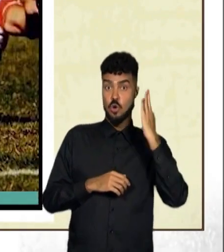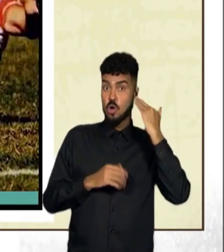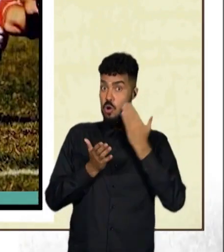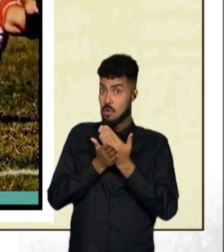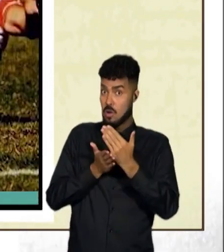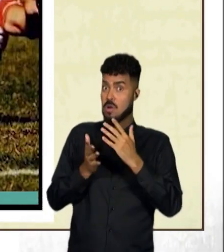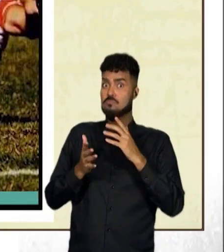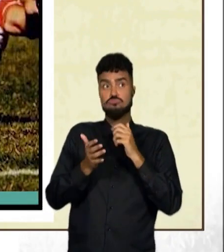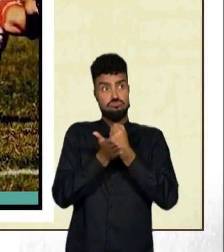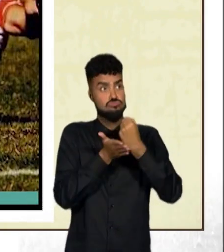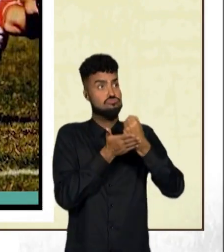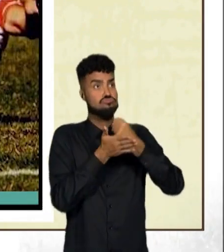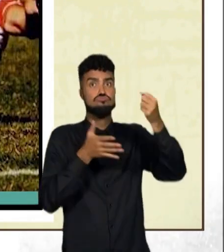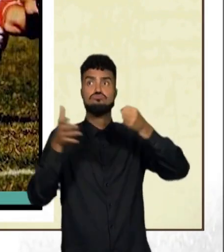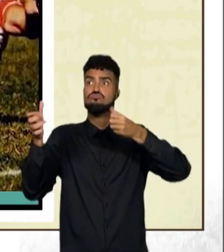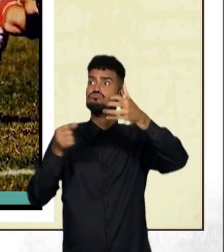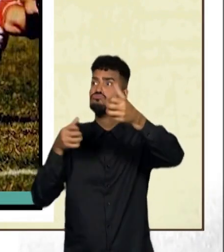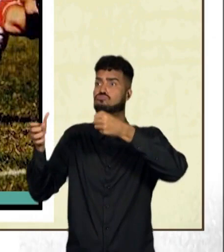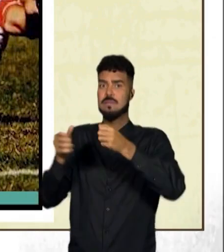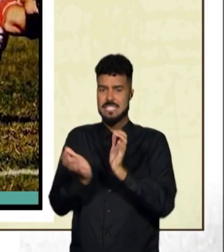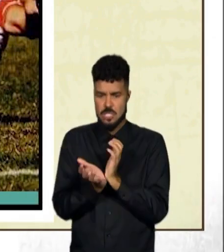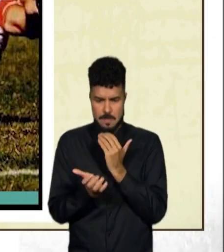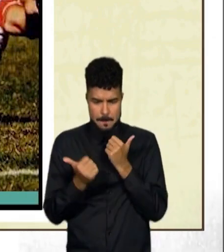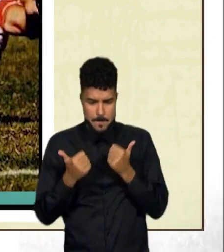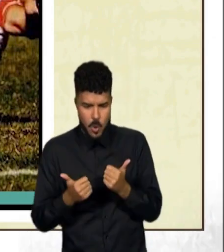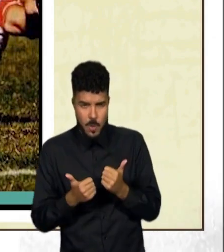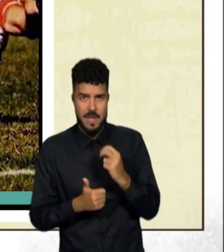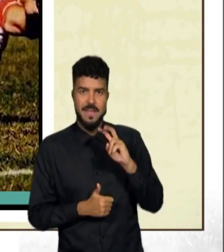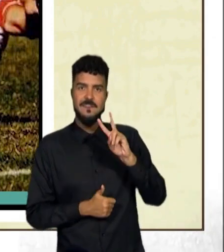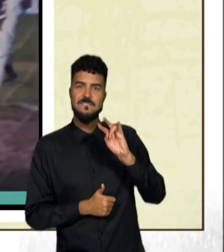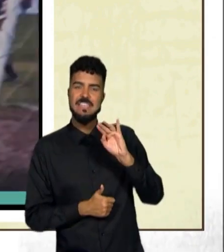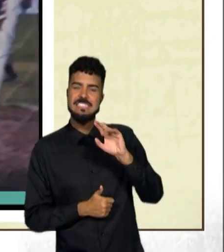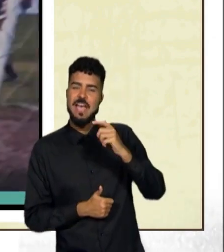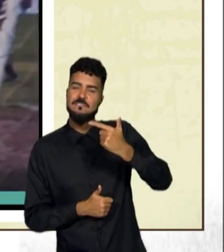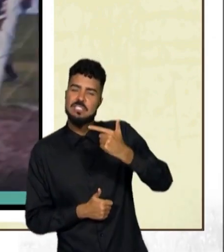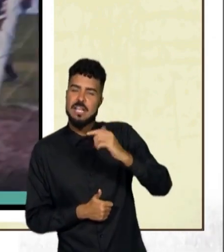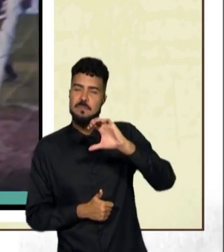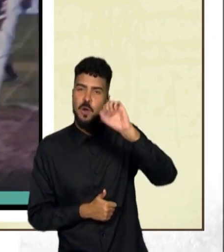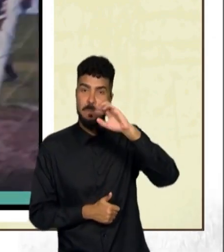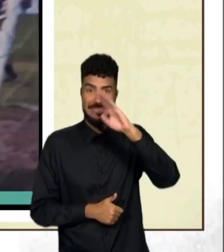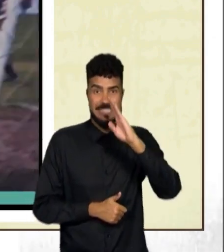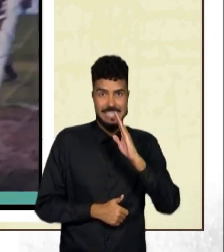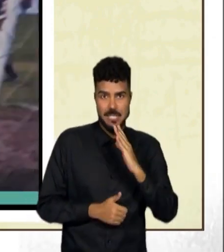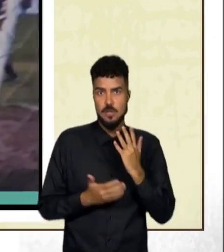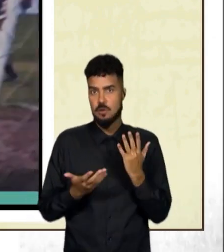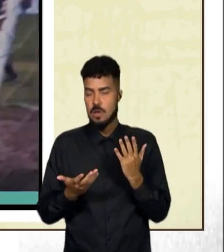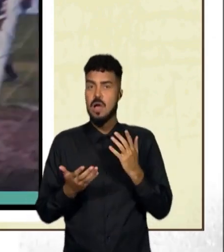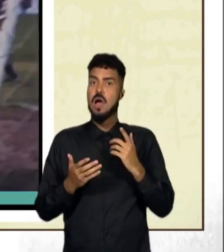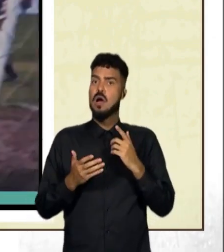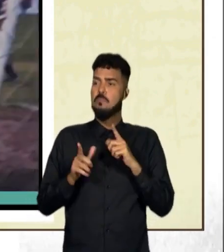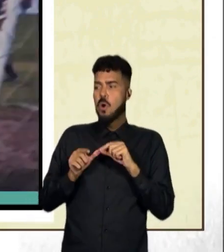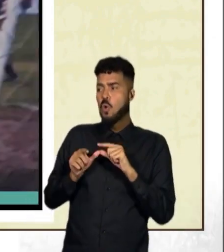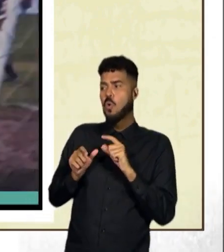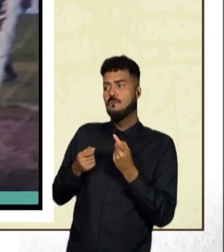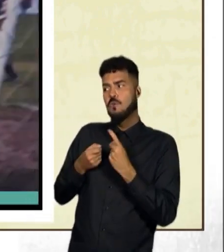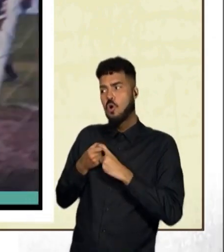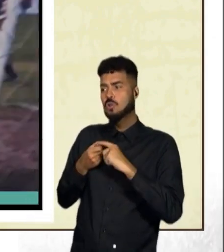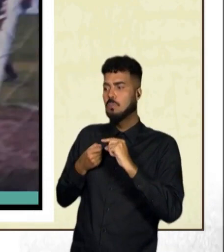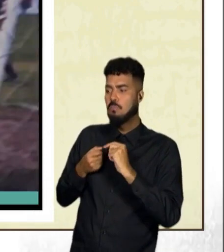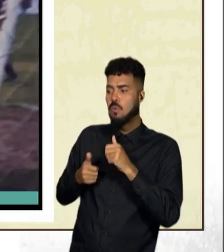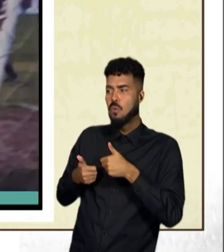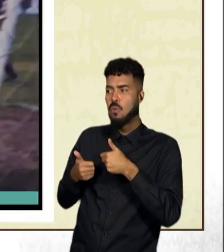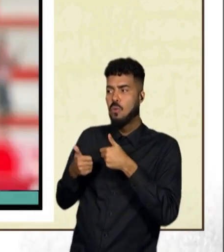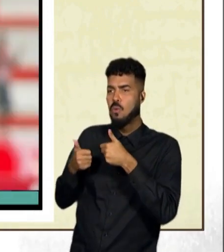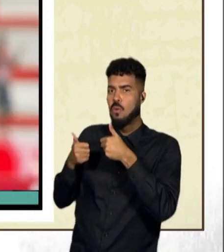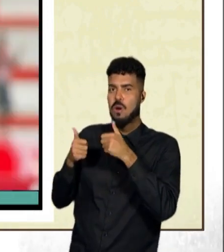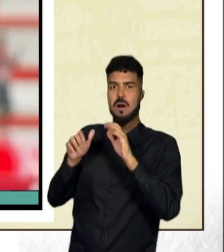monta bons times, é vice-campeão brasileiro, e que faz com que o Bangu volte a viver seus períodos áureos. Mas isso não consolida ainda na década de 90